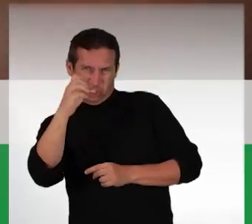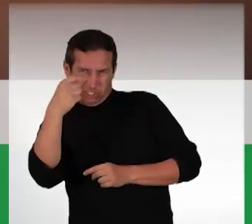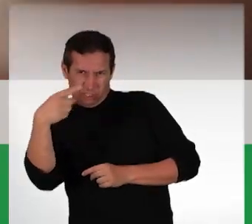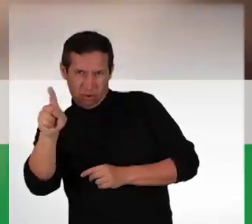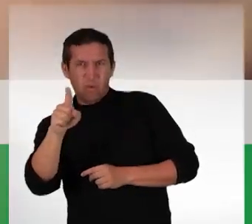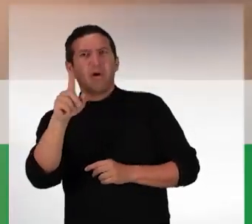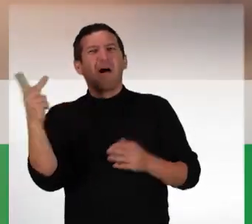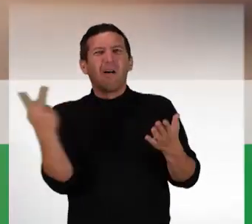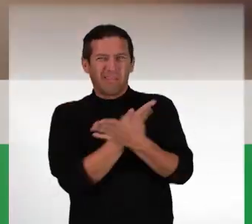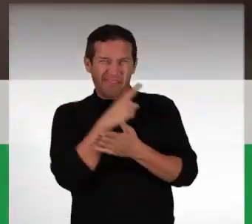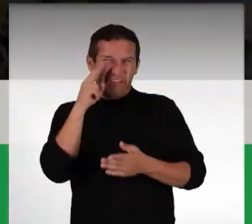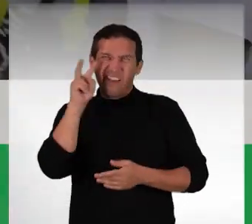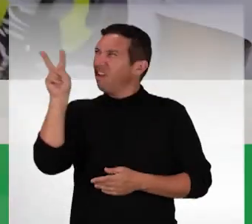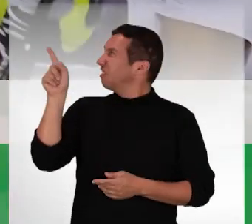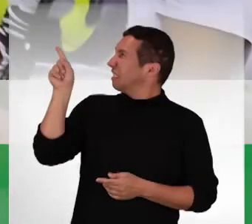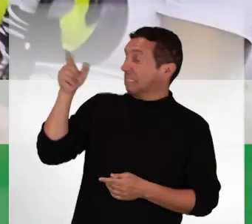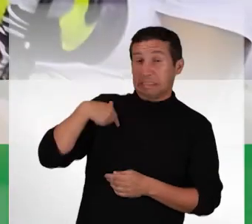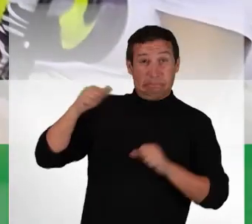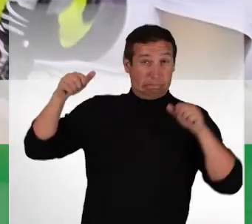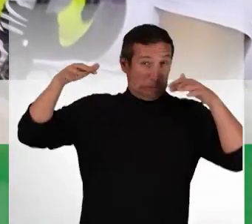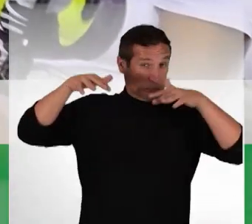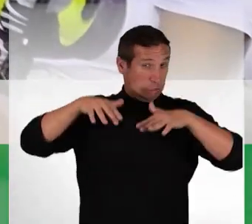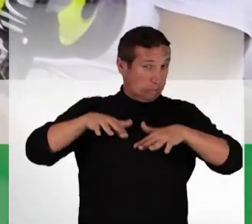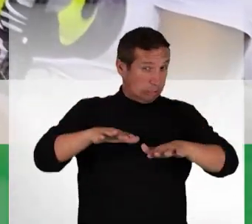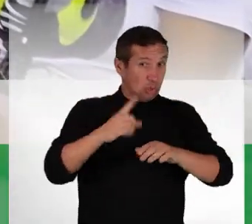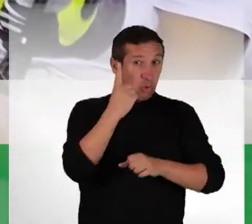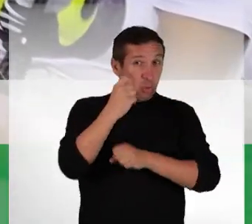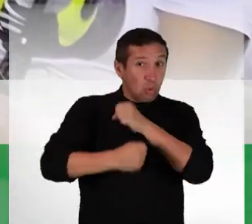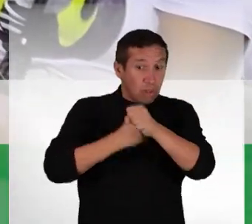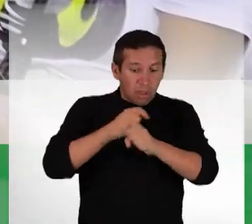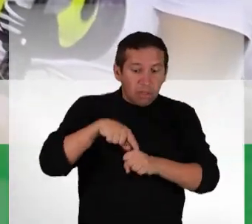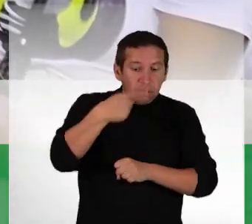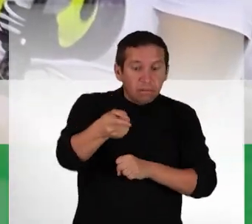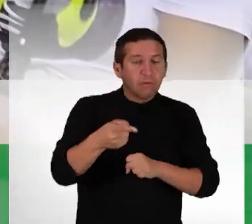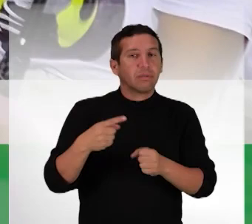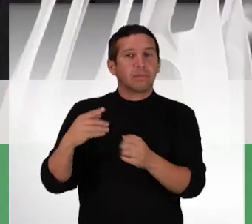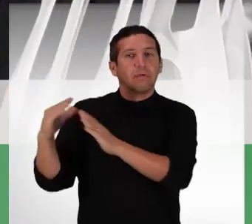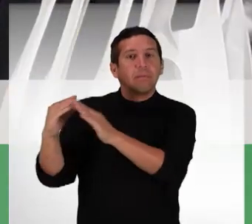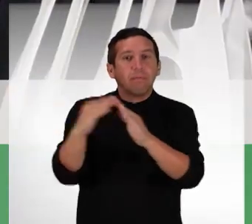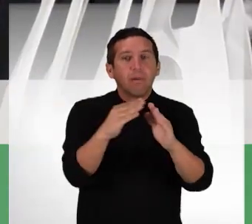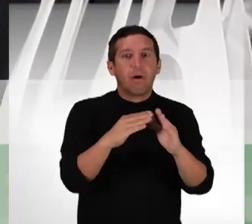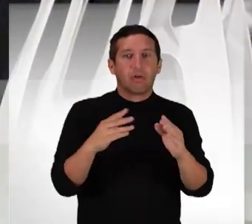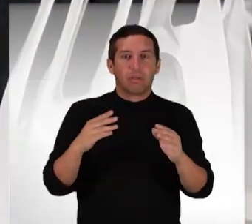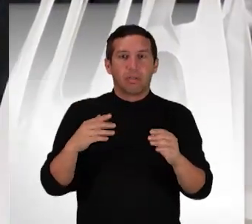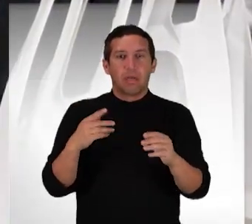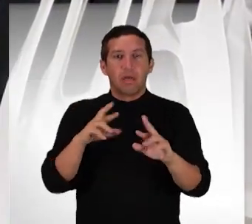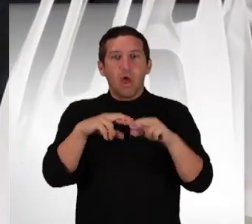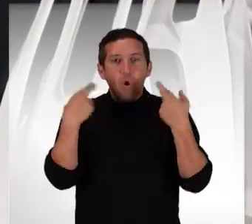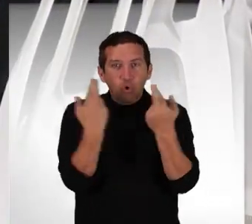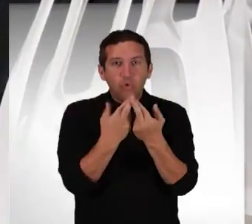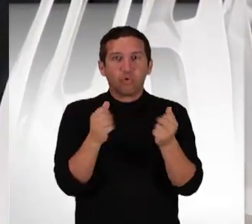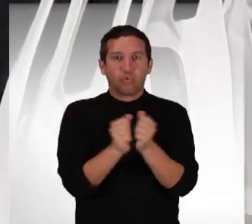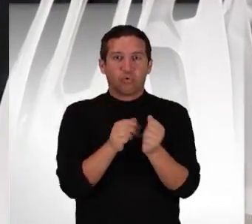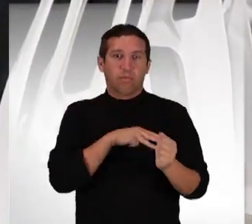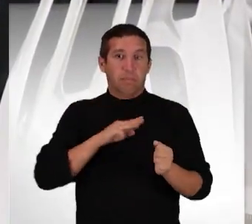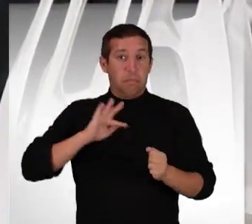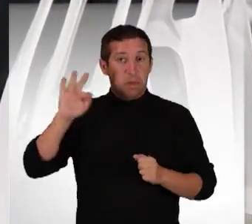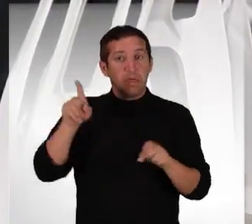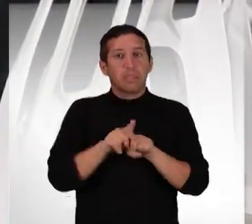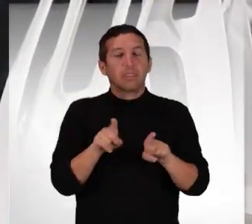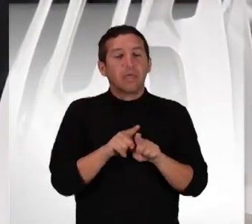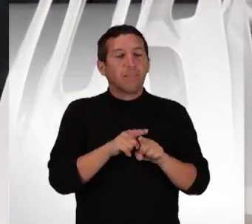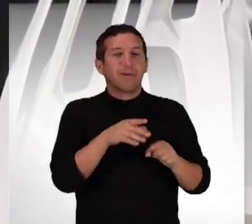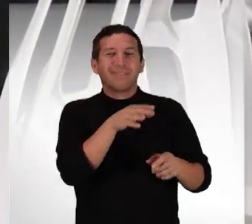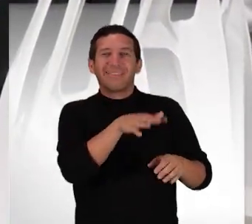estrago causado pela enxurrada. Um ano depois, os moradores dessa região se reuniram com defensores públicos e o MPF